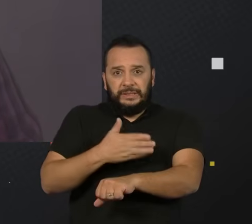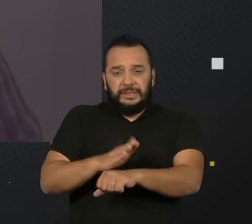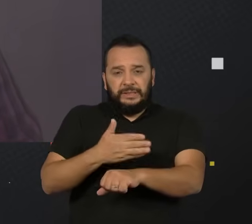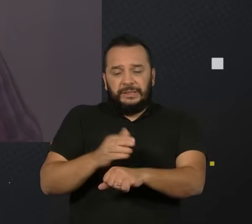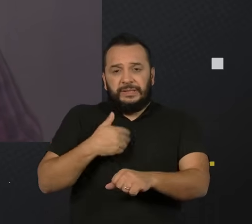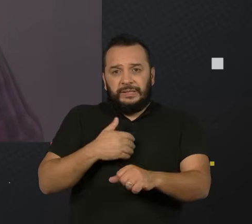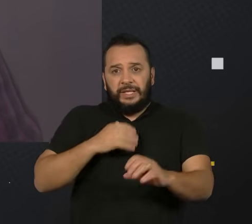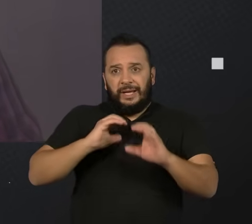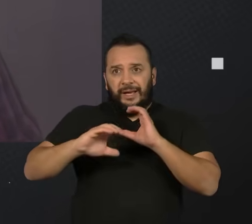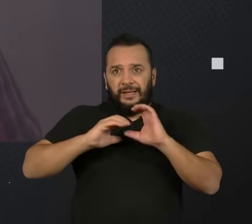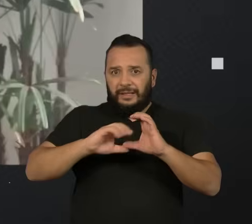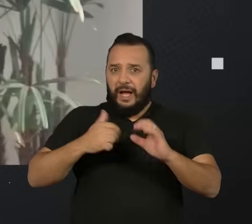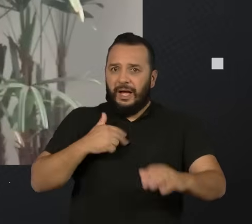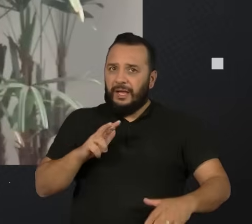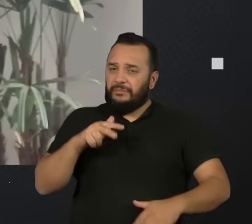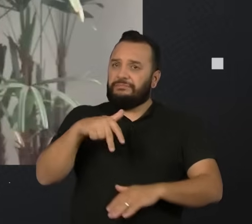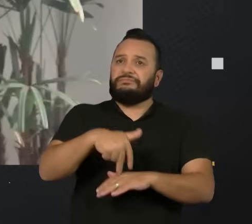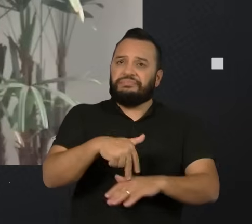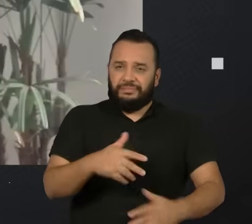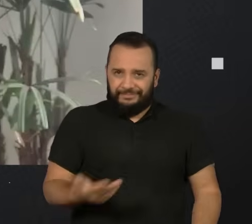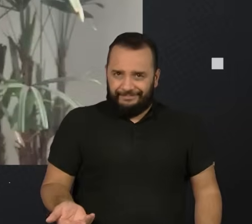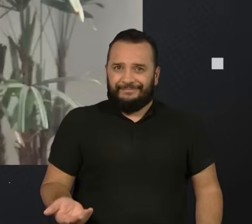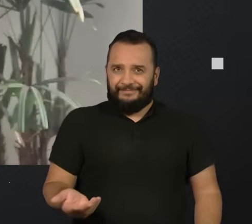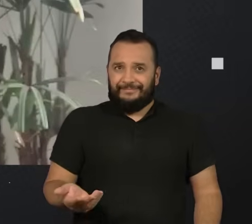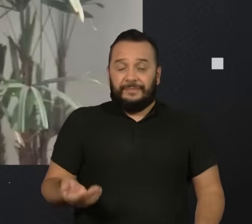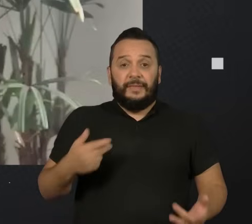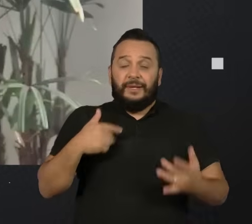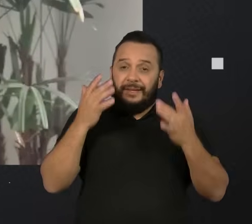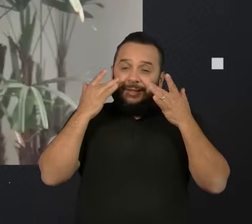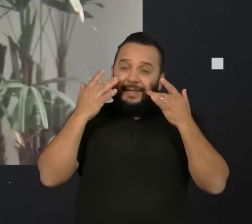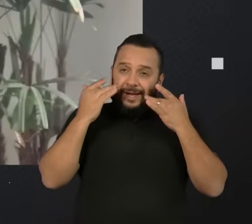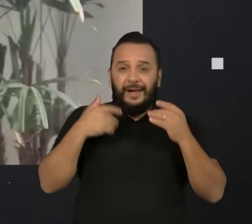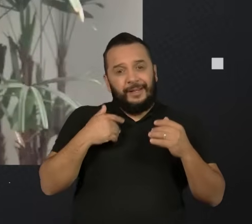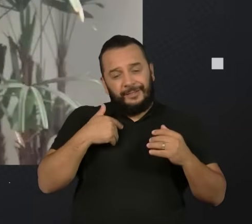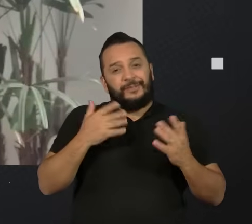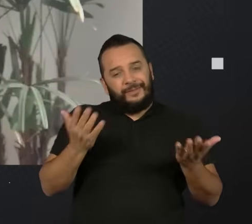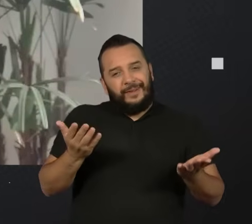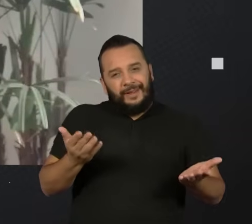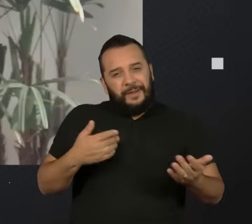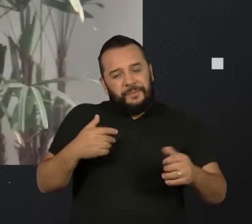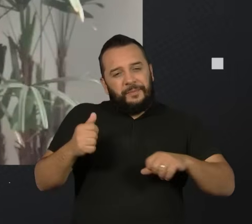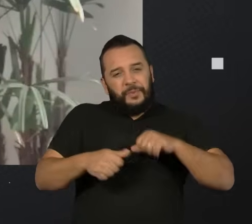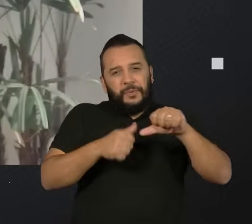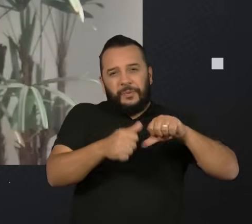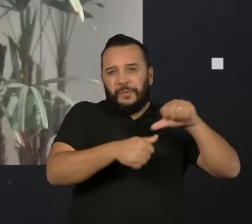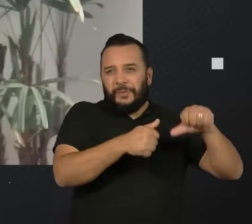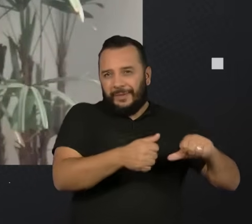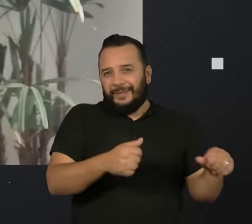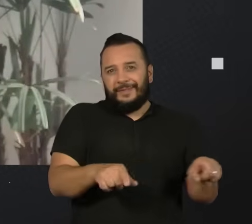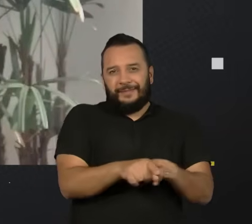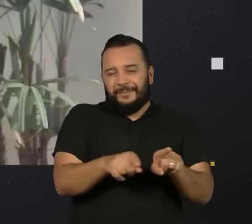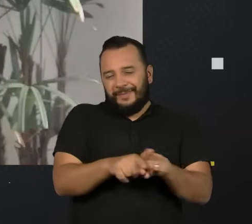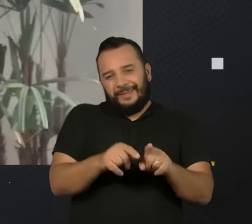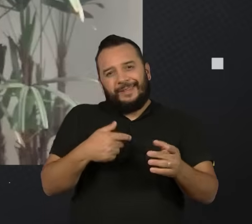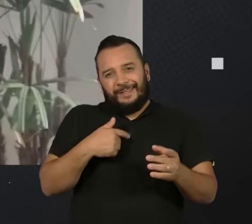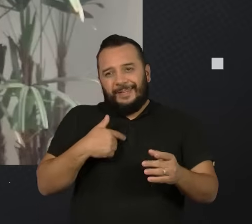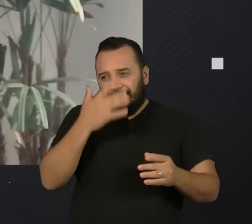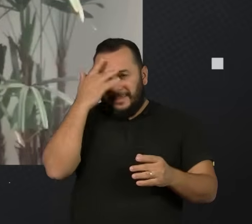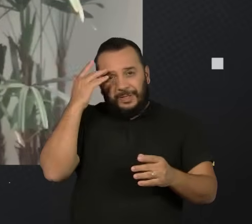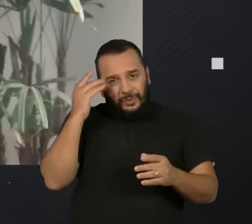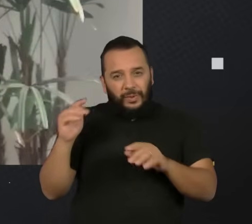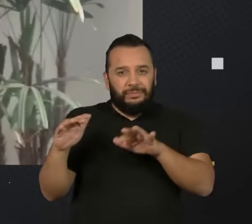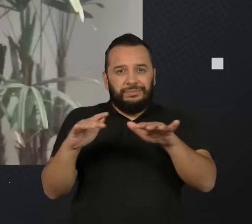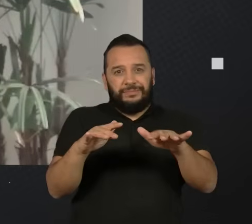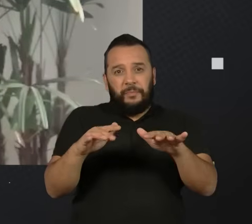em cena e faz. Por mais que o teatro seja vivo e as coisas aconteçam, e mudem um pouco a cena e a plateia também,